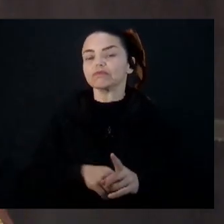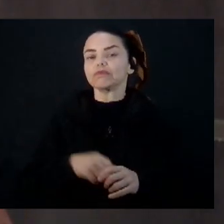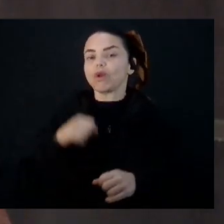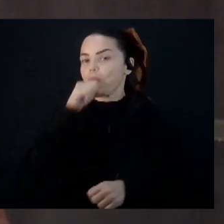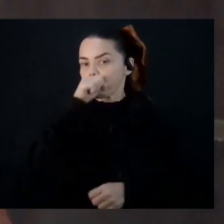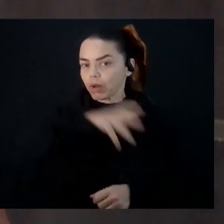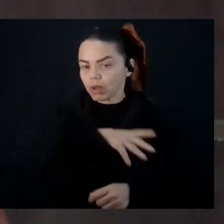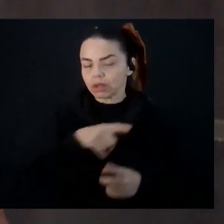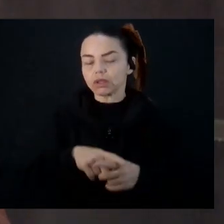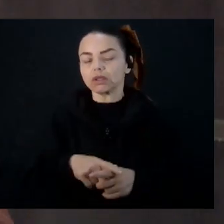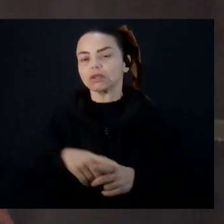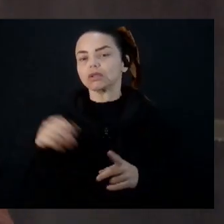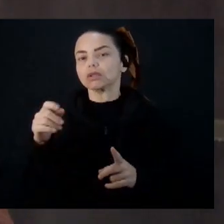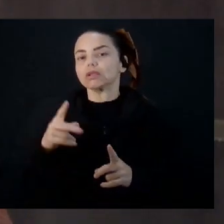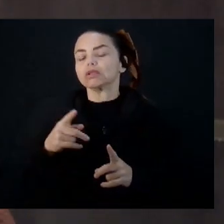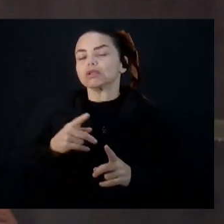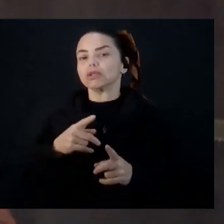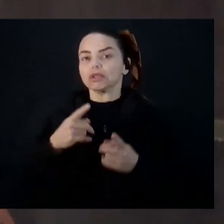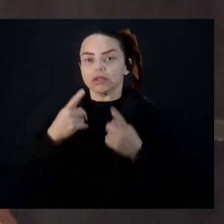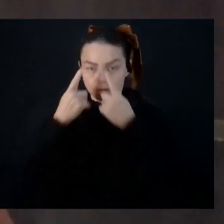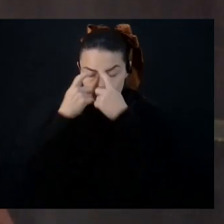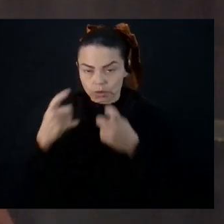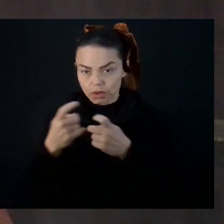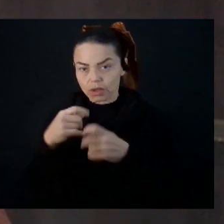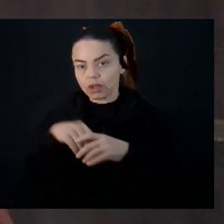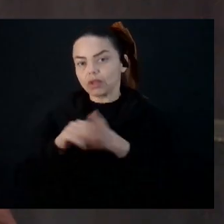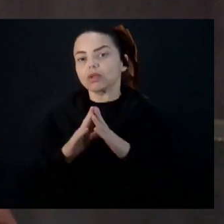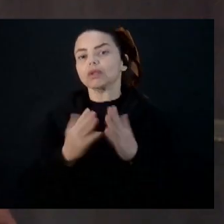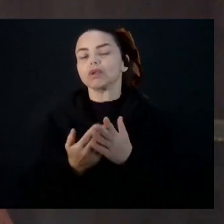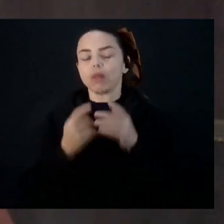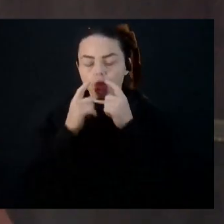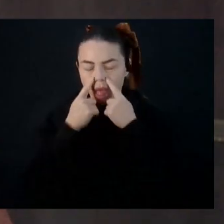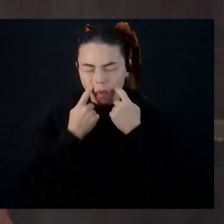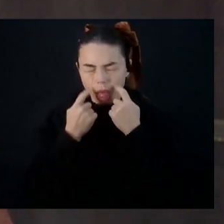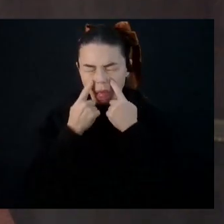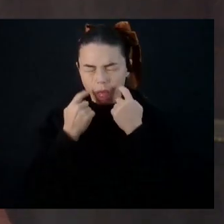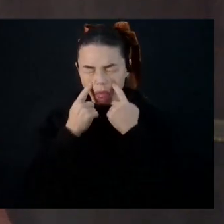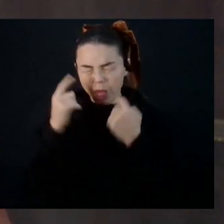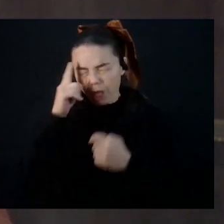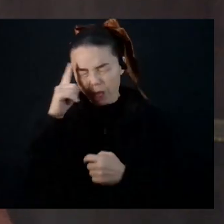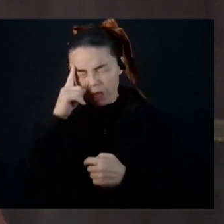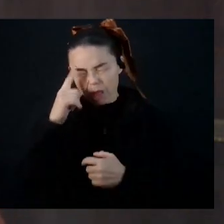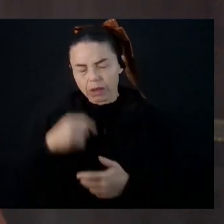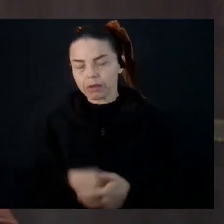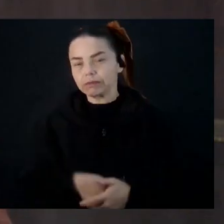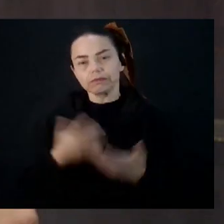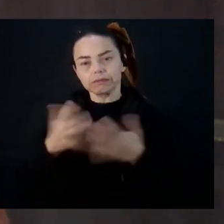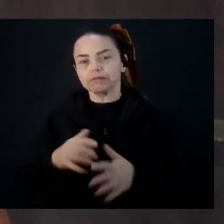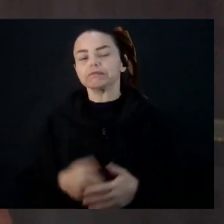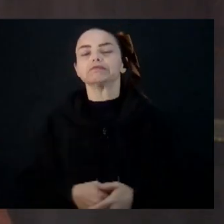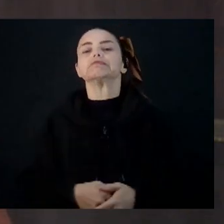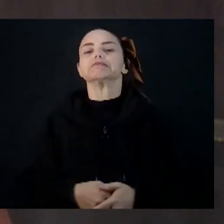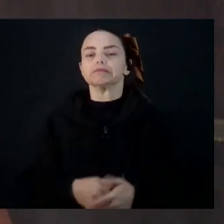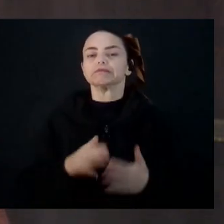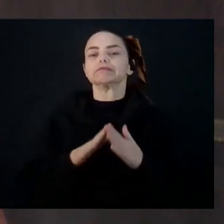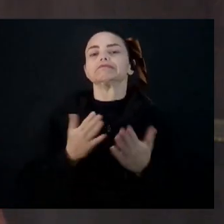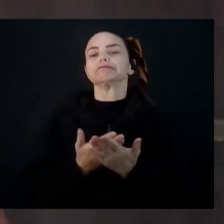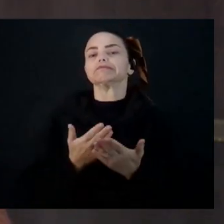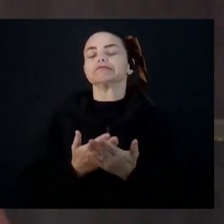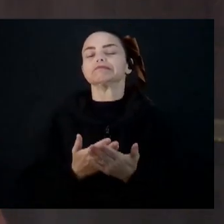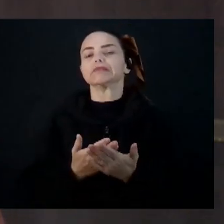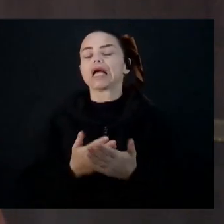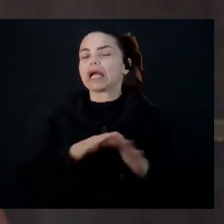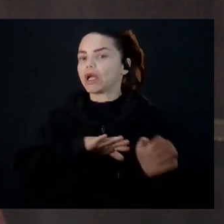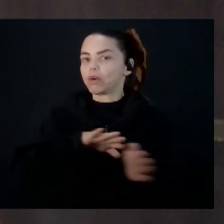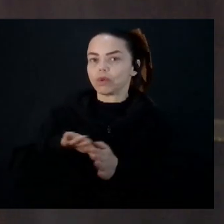escola, ou que ela realmente, assim, começa a chorar todos os dias, ou não quer mais ir para a escola, aí é um outro caso, sim, tá? Daí a